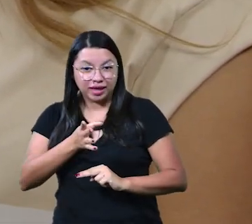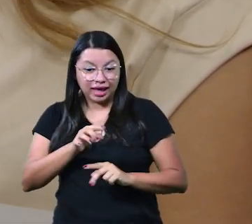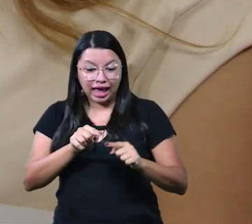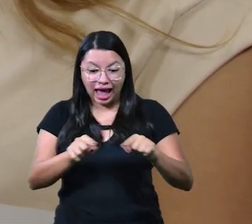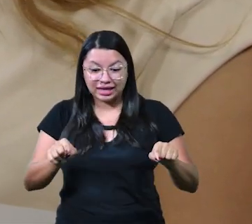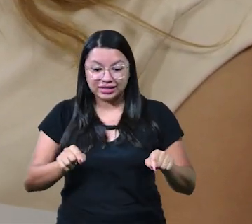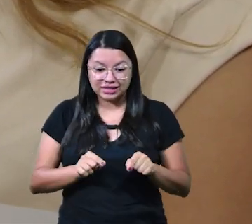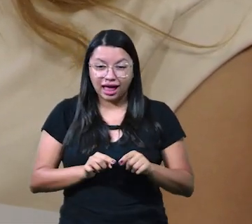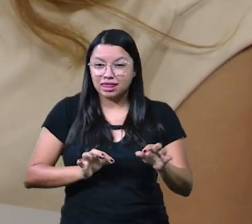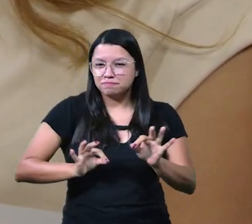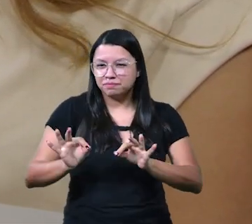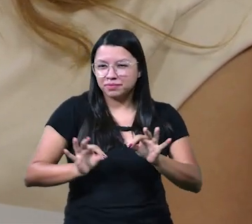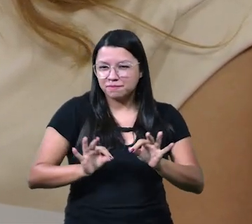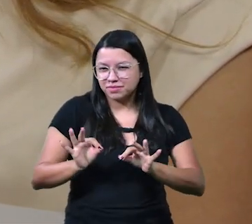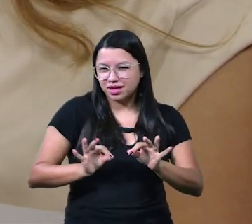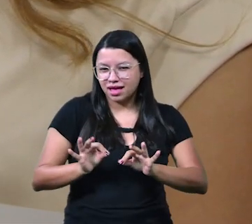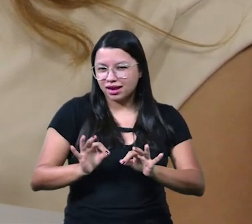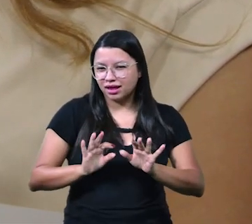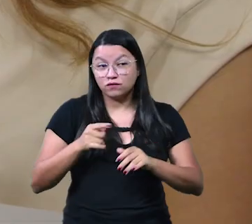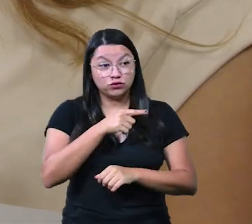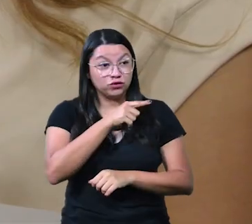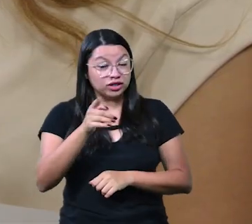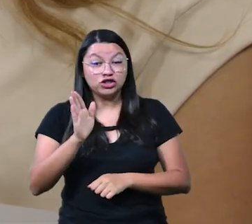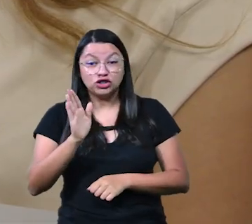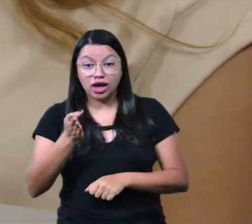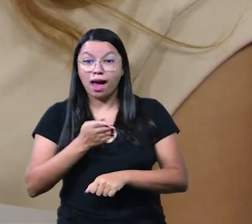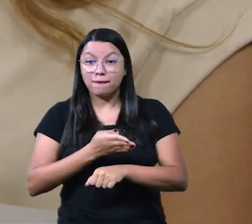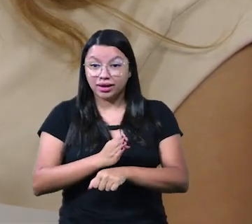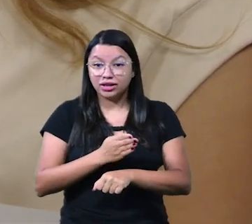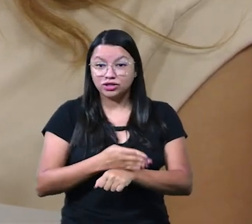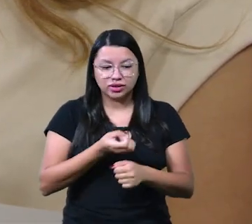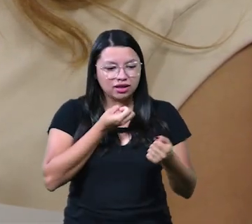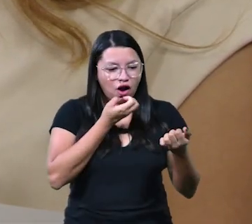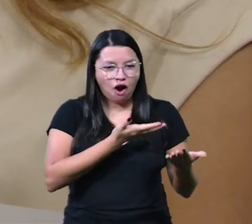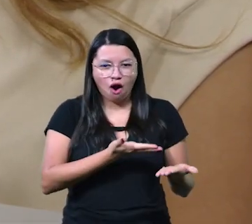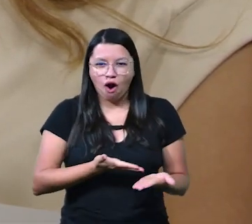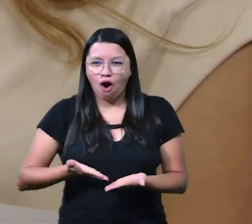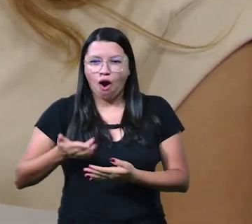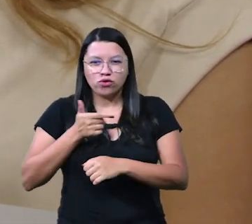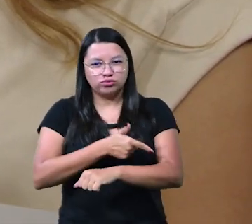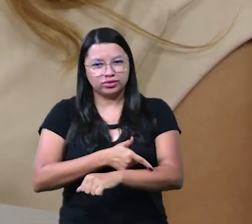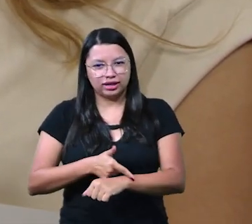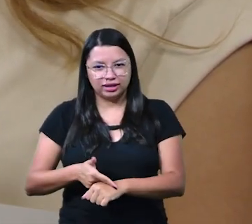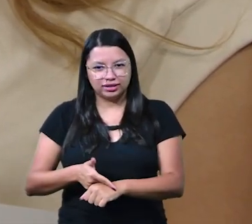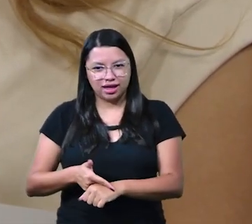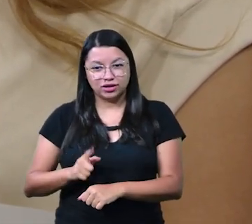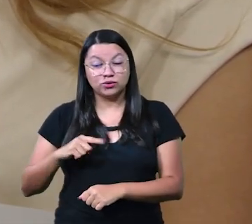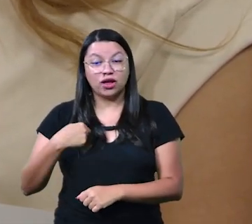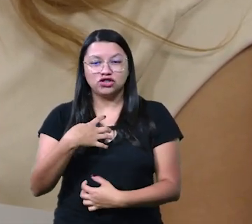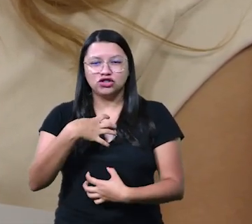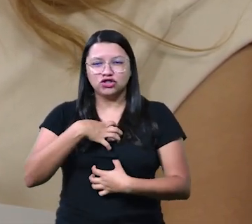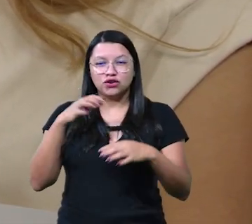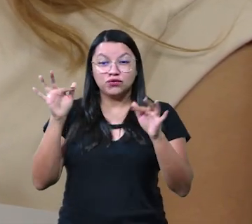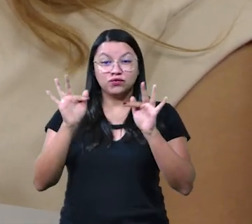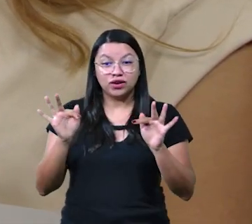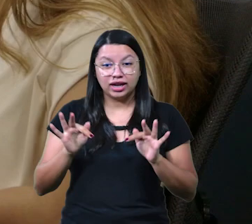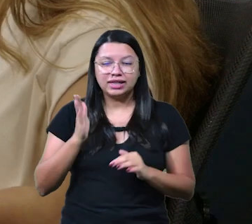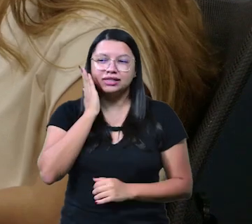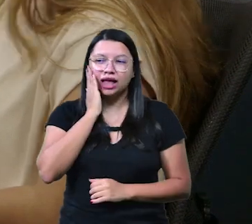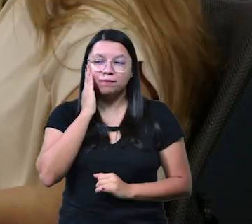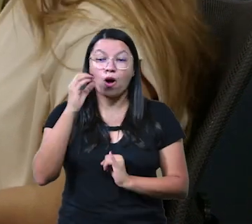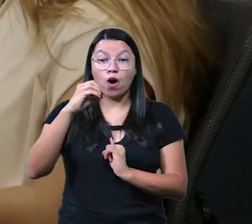Então, vocês já praticam a hospitalidade e a gente fica muito feliz de ver que o IFB é uma